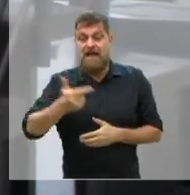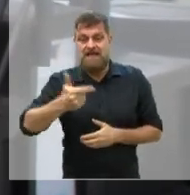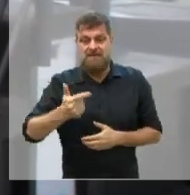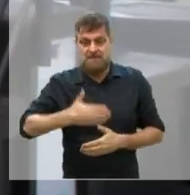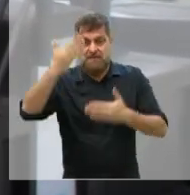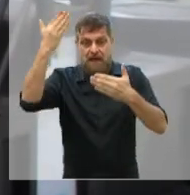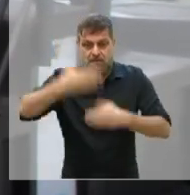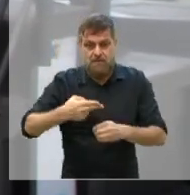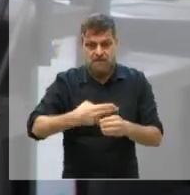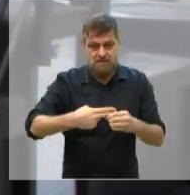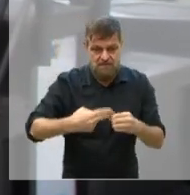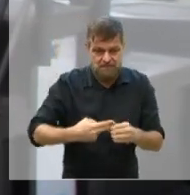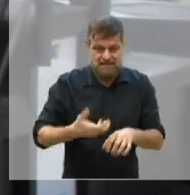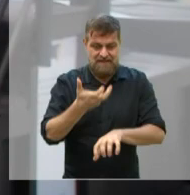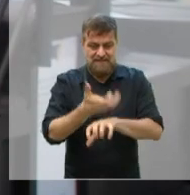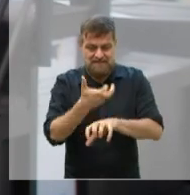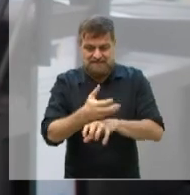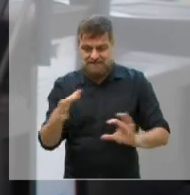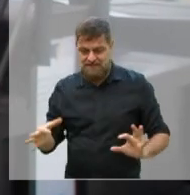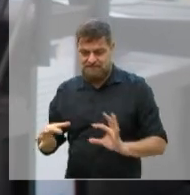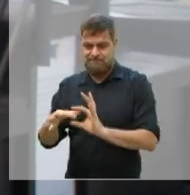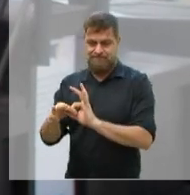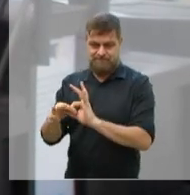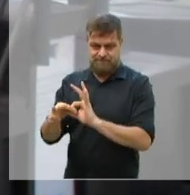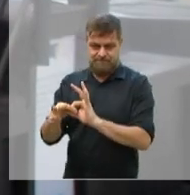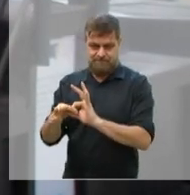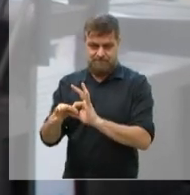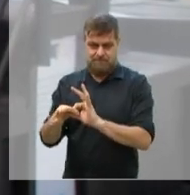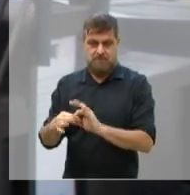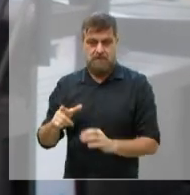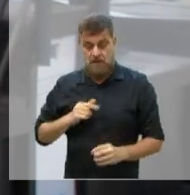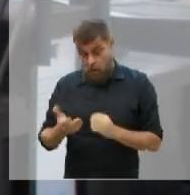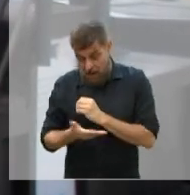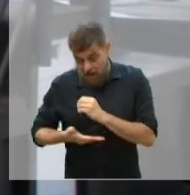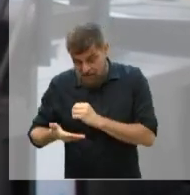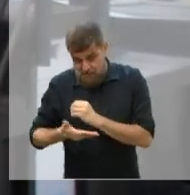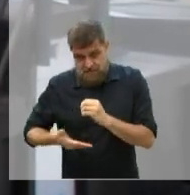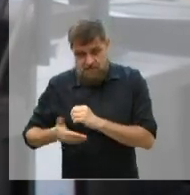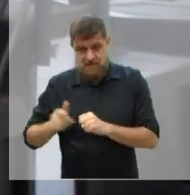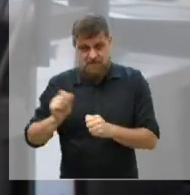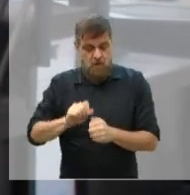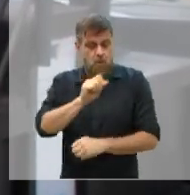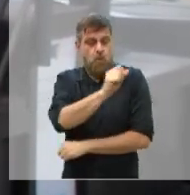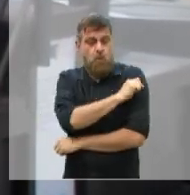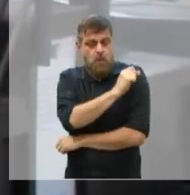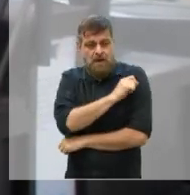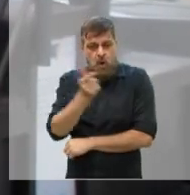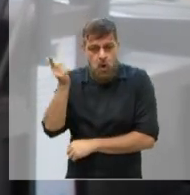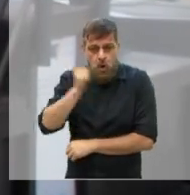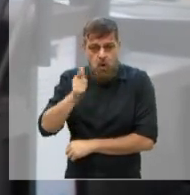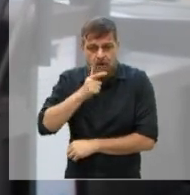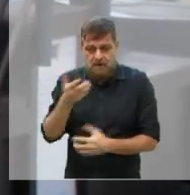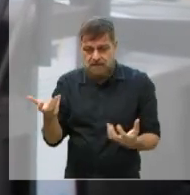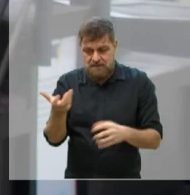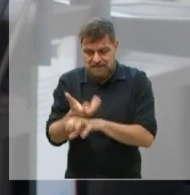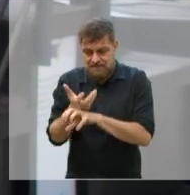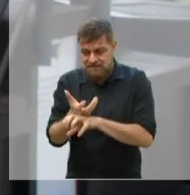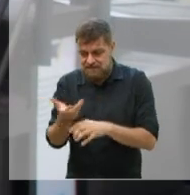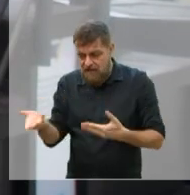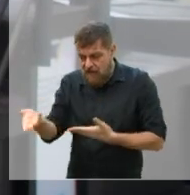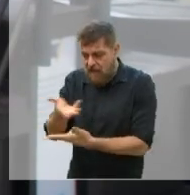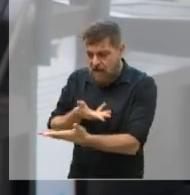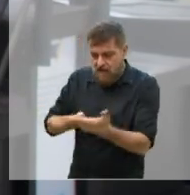ano, com questões interdisciplinares. Então, acho que isso é muito fundamental, fazer com que o aluno consiga fazer a transposição das